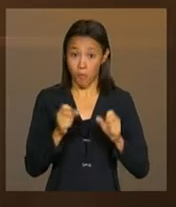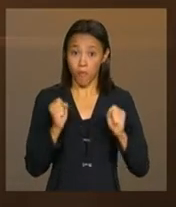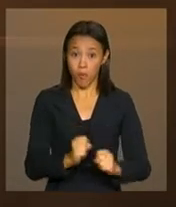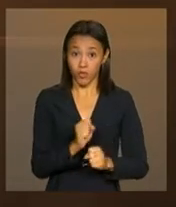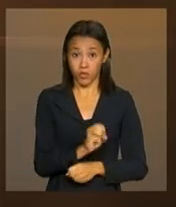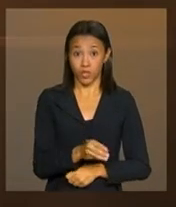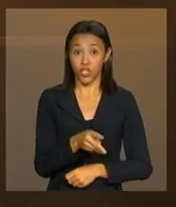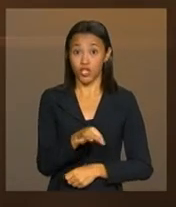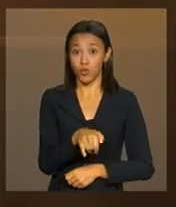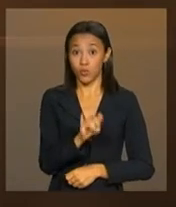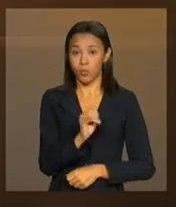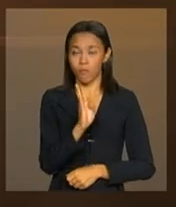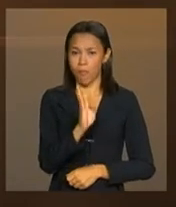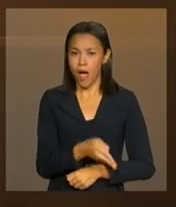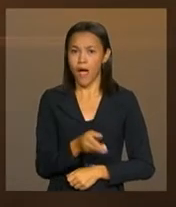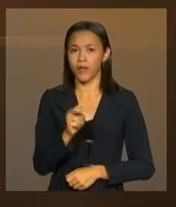Acesse